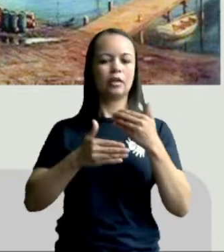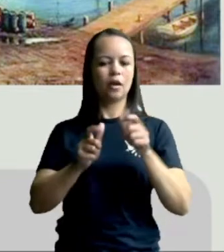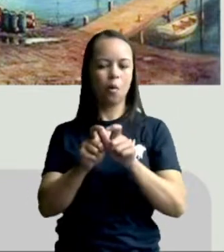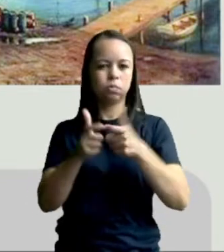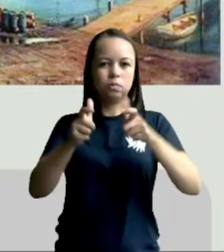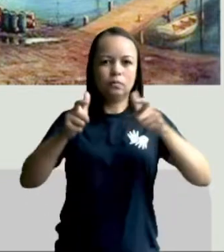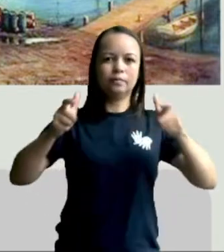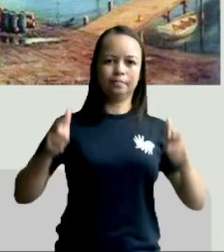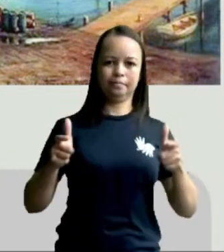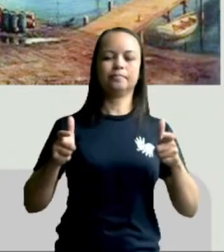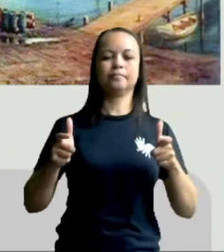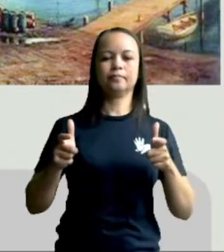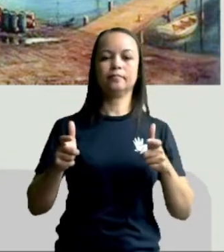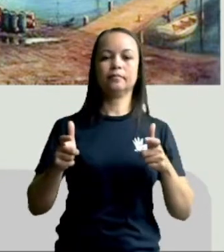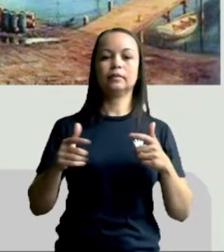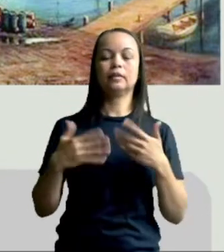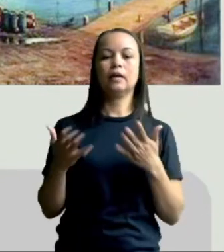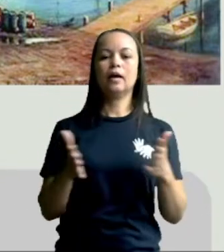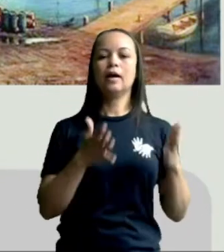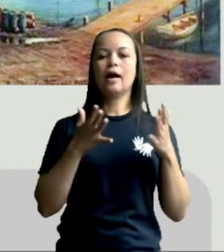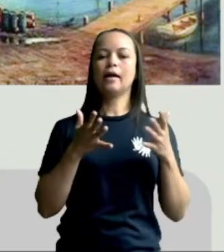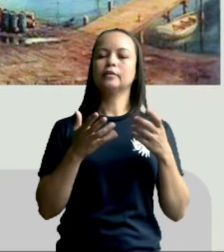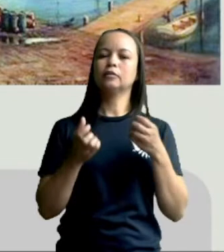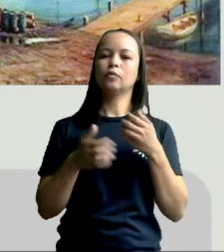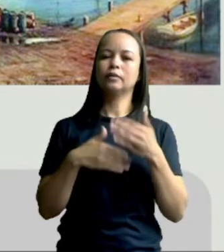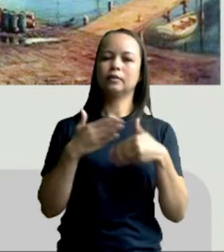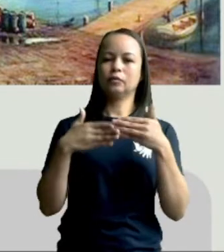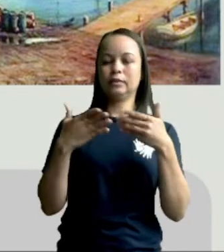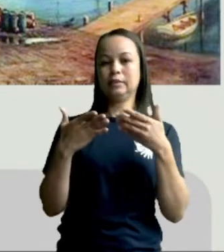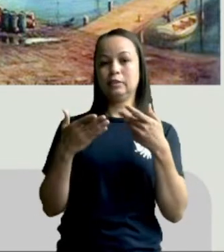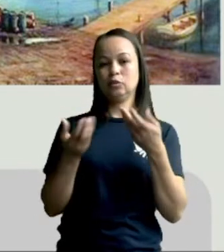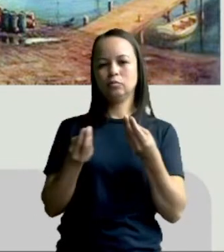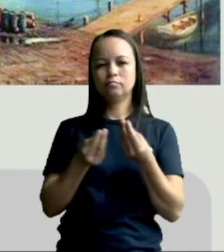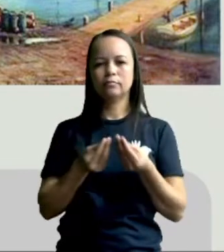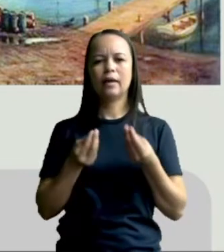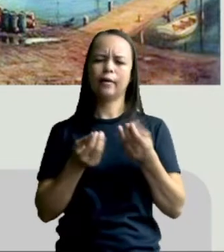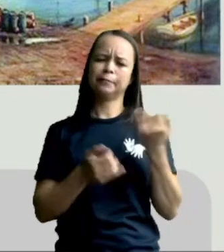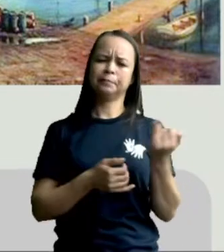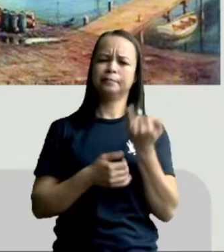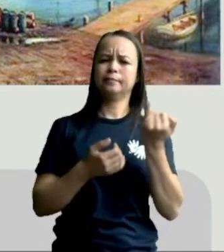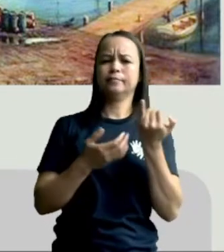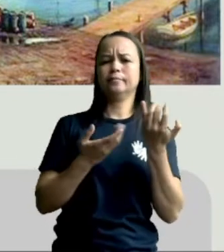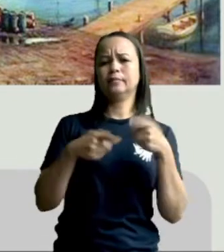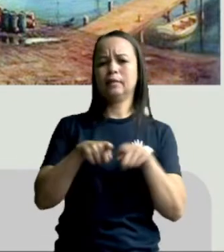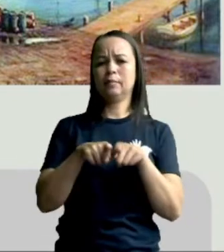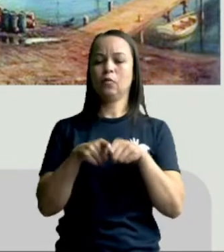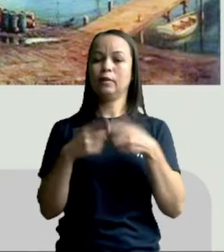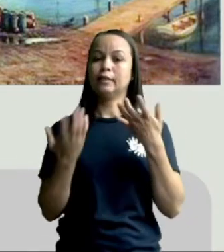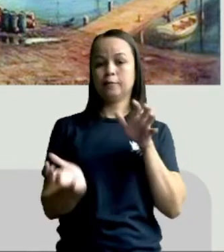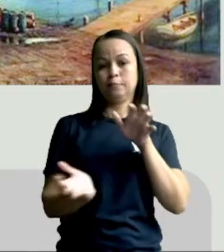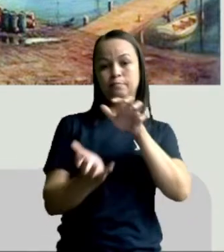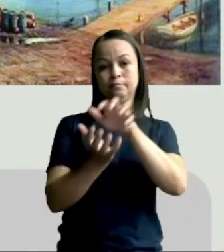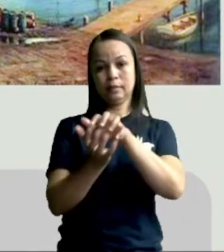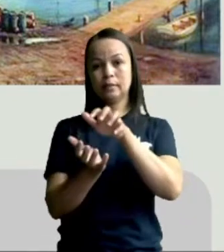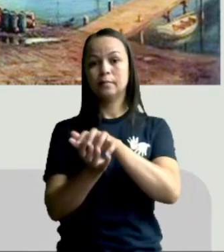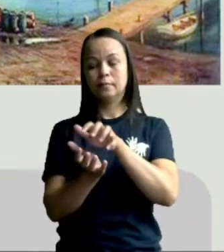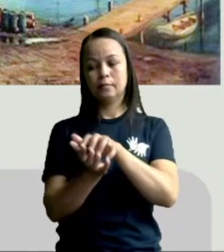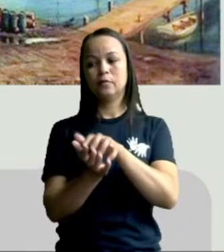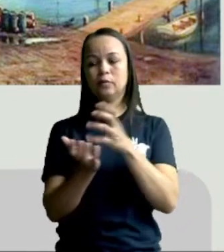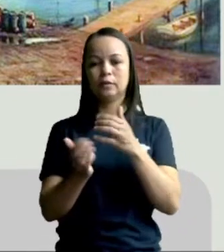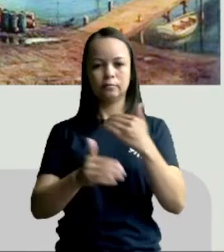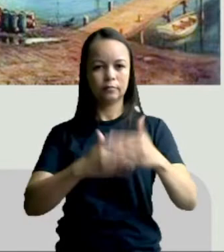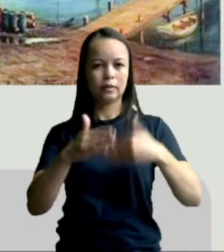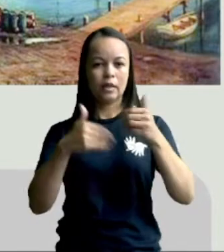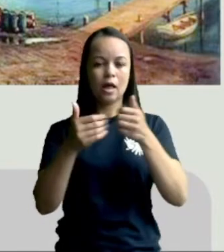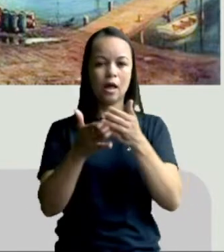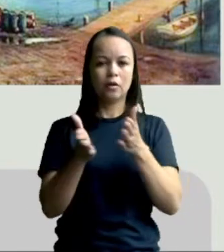consideravelmente. Apesar disso, a situação era razoável e estável, com exceção de Pernambuco, que sediou a